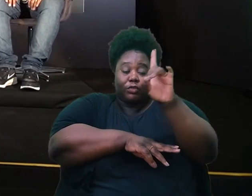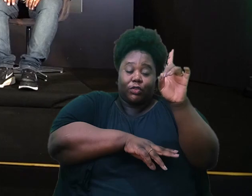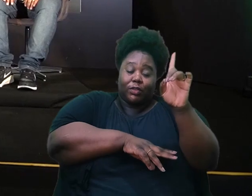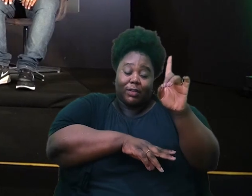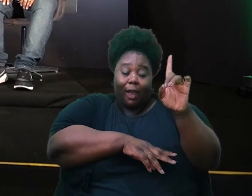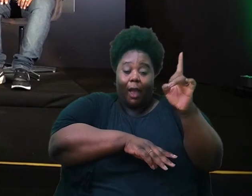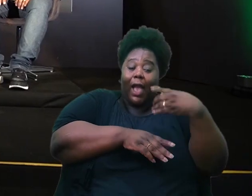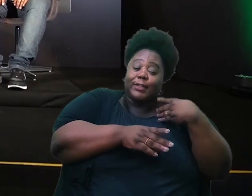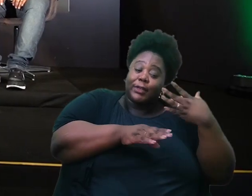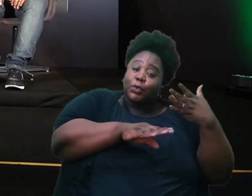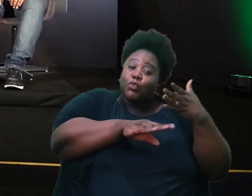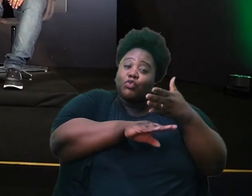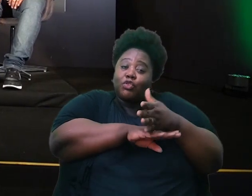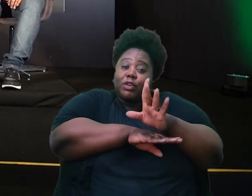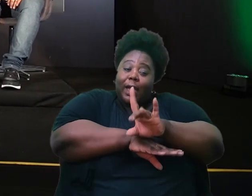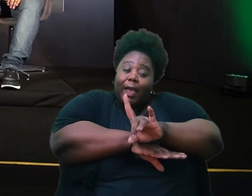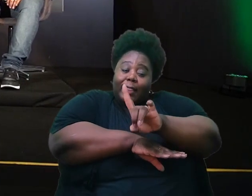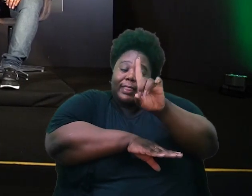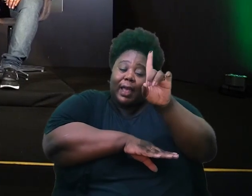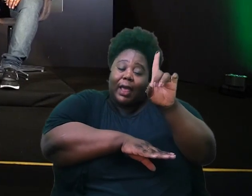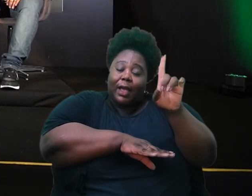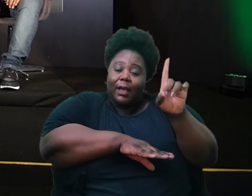deixa o dia.